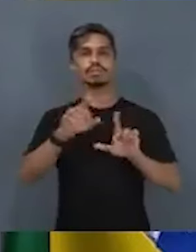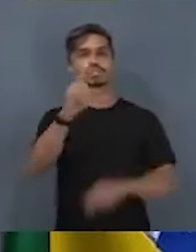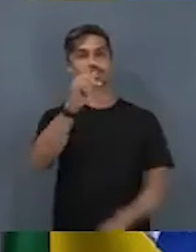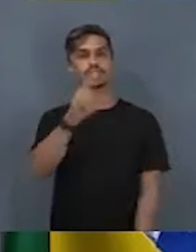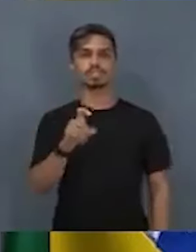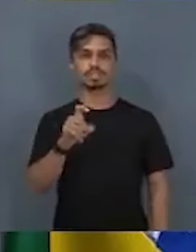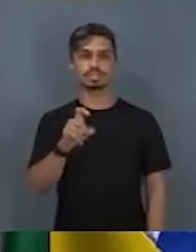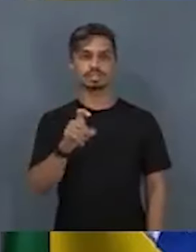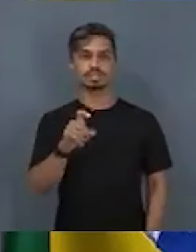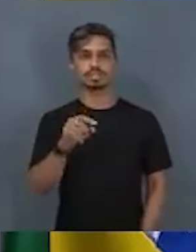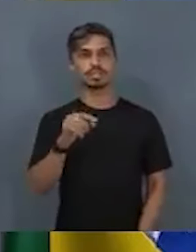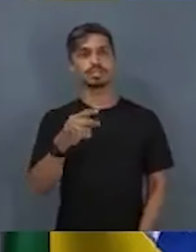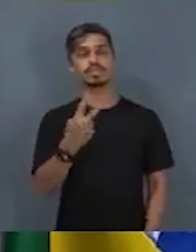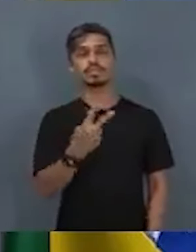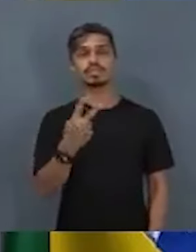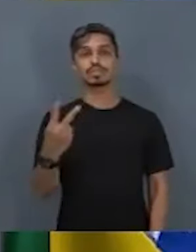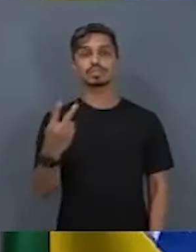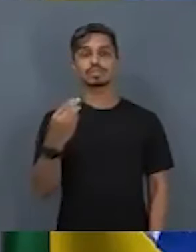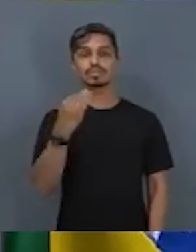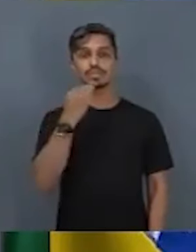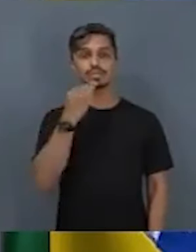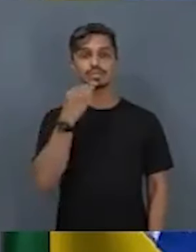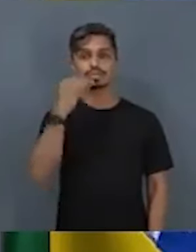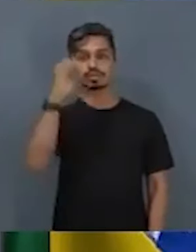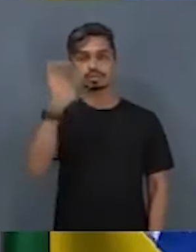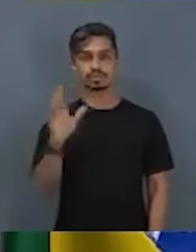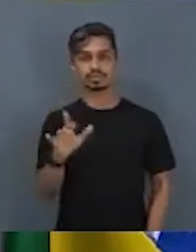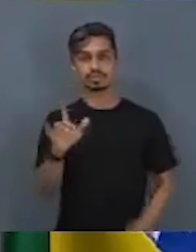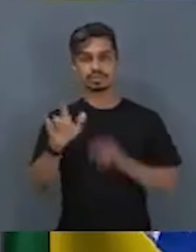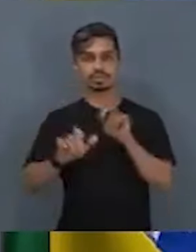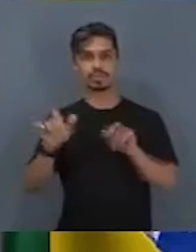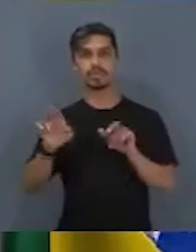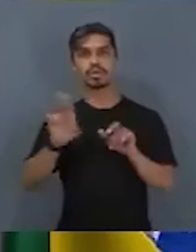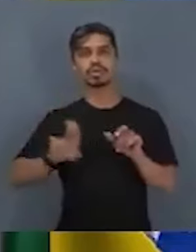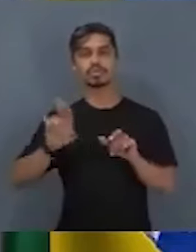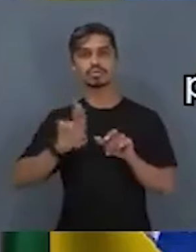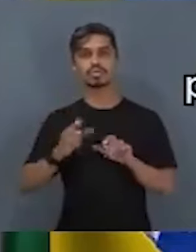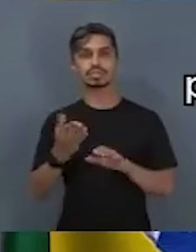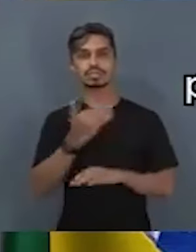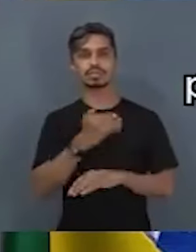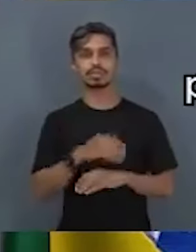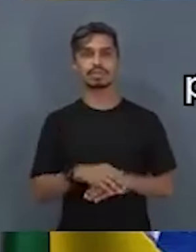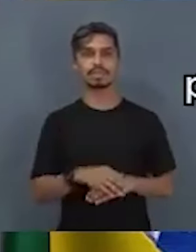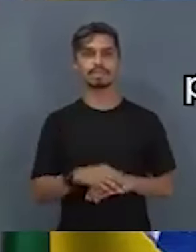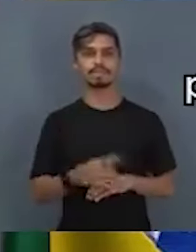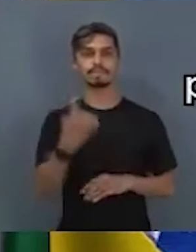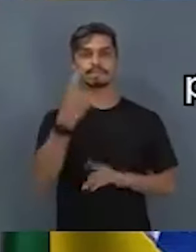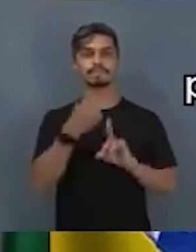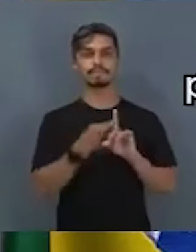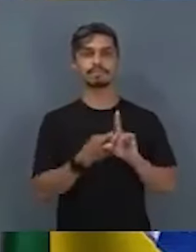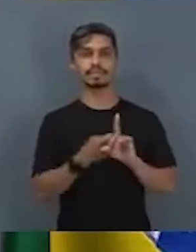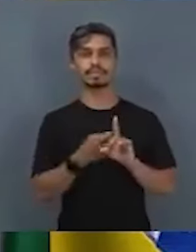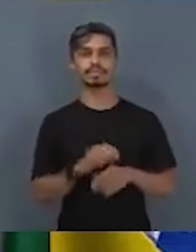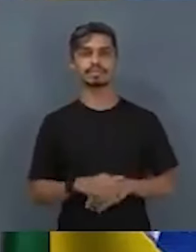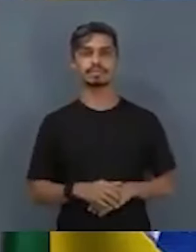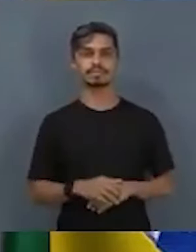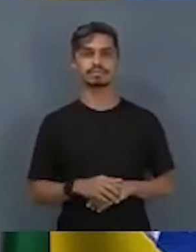cujo 22 milhões de brasileiros utilizavam. Passou mais de um mês, senador Jorge